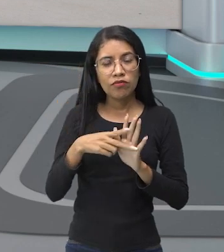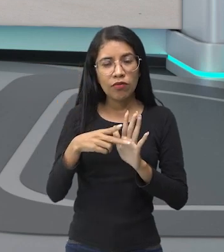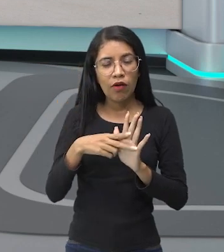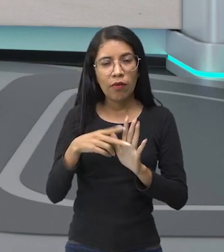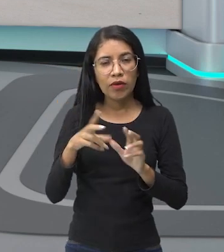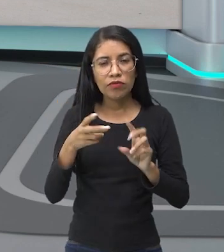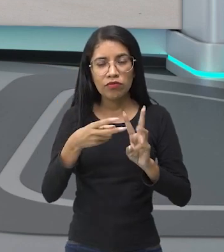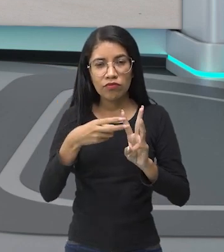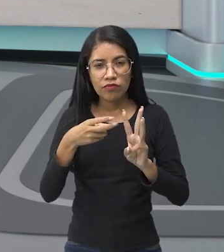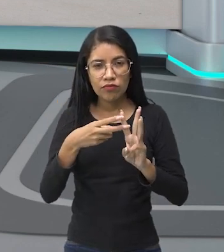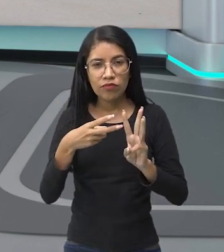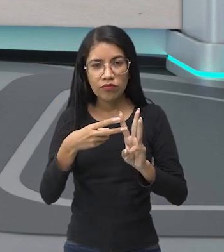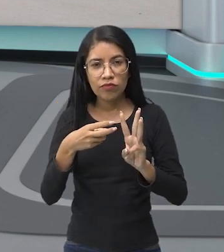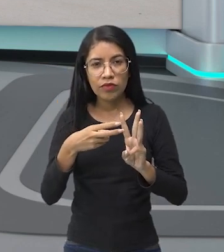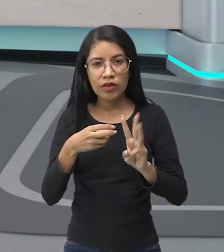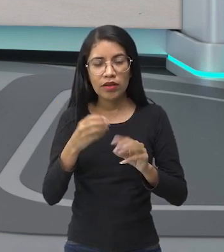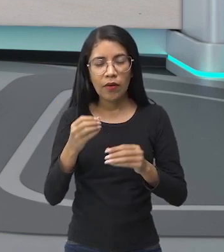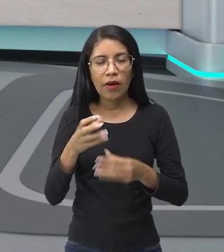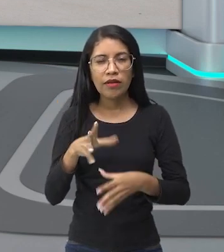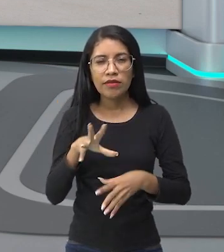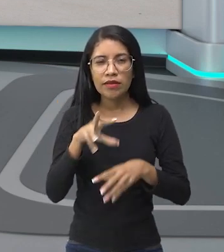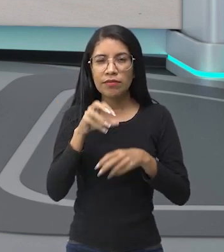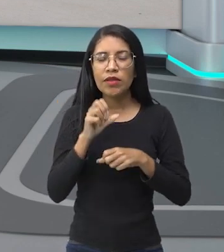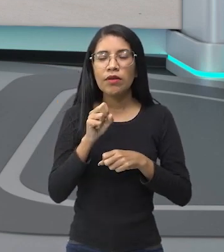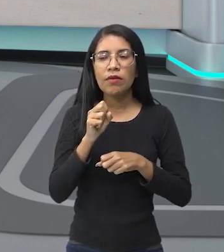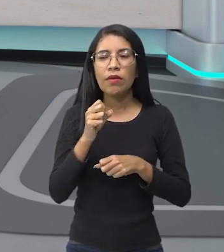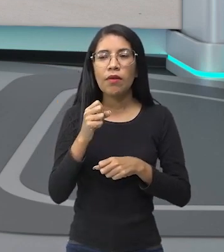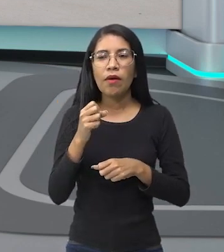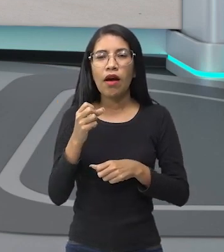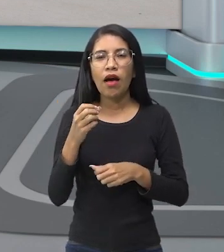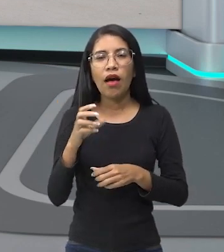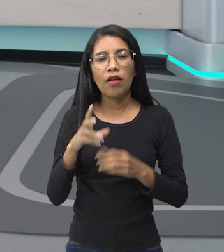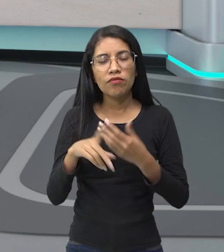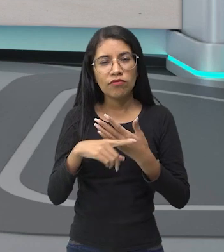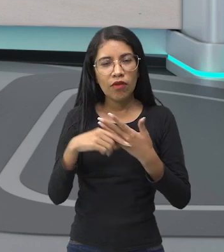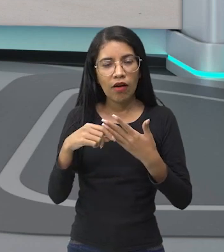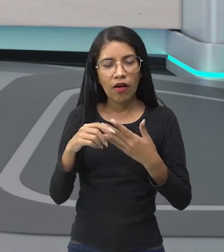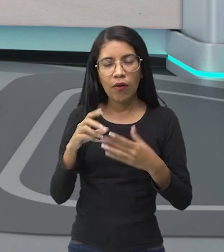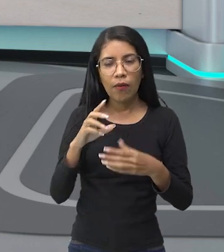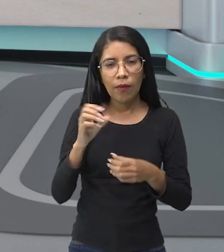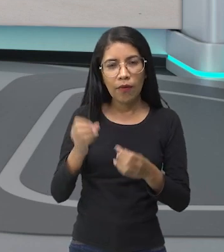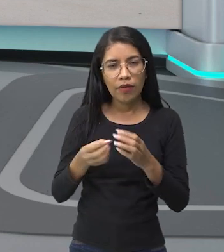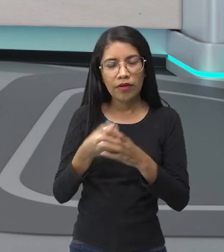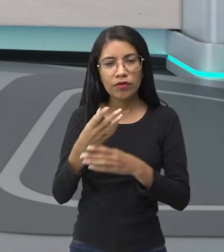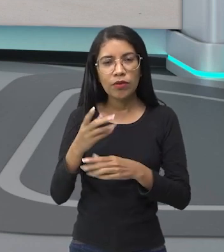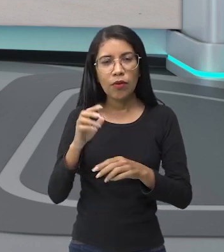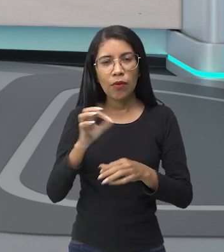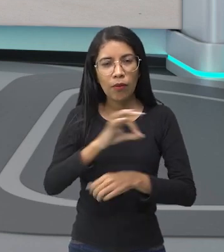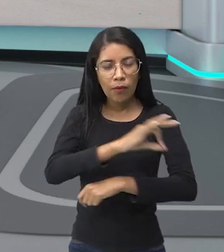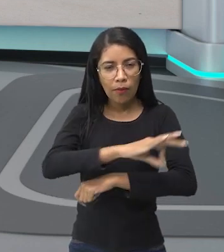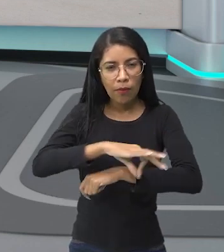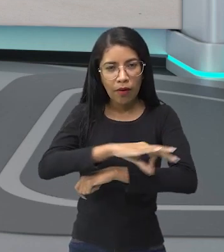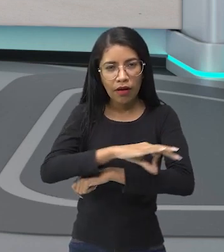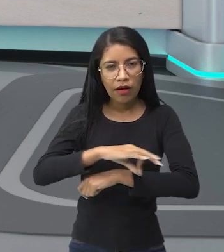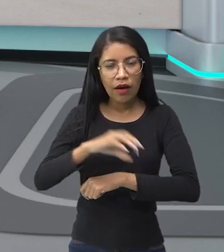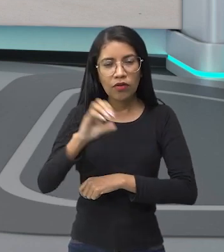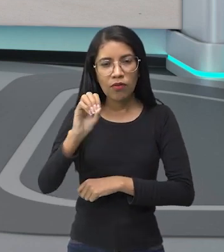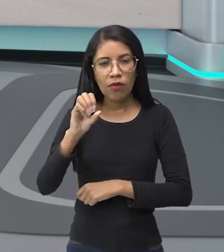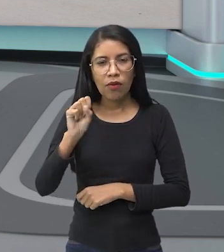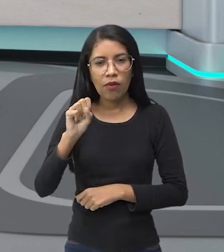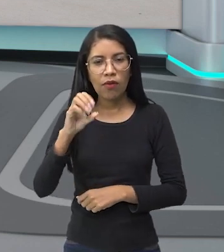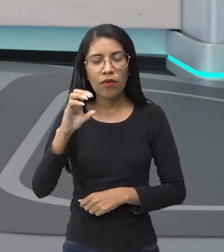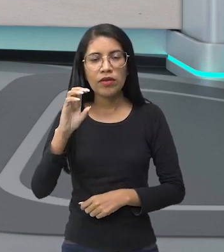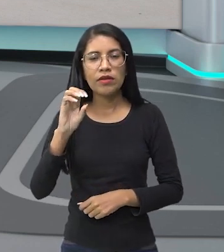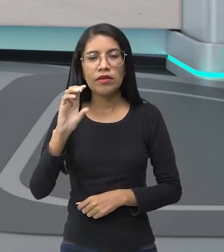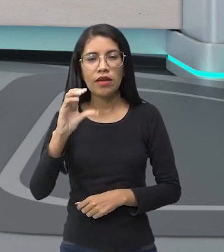irmãos indígenas, né? Então, ele deu inspiração a Oscar Niemeyer, que foi que projetou Brasília, e dentro